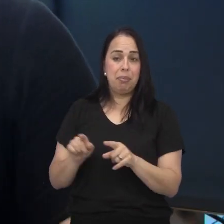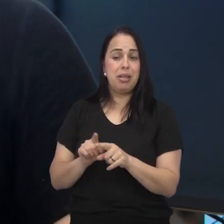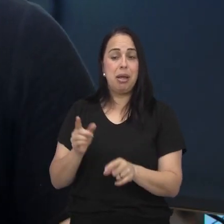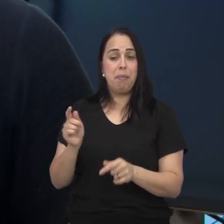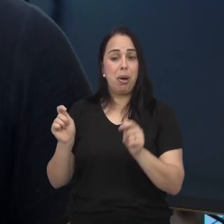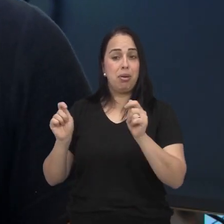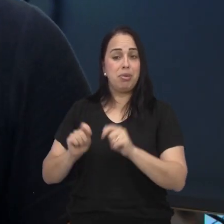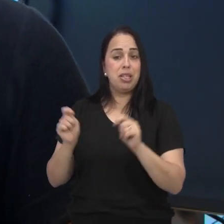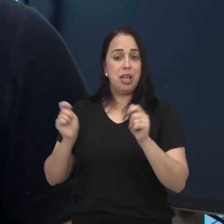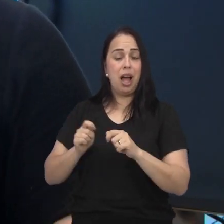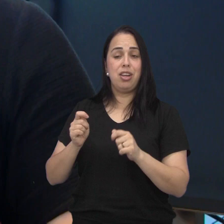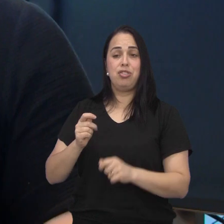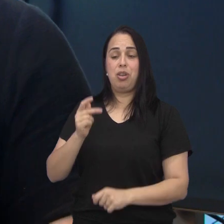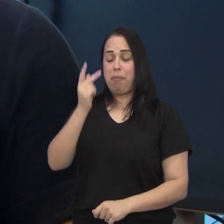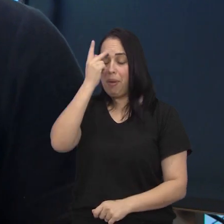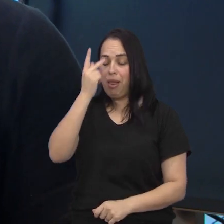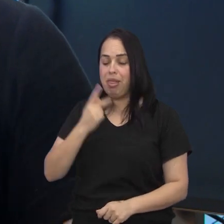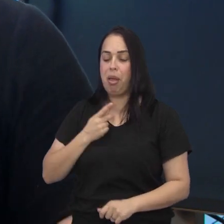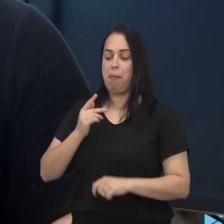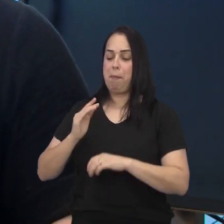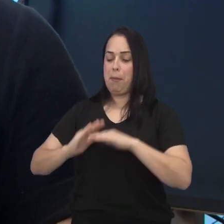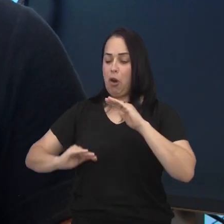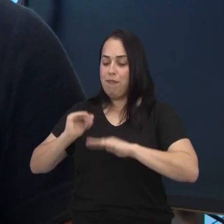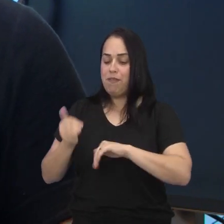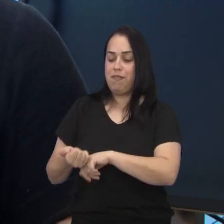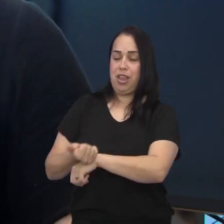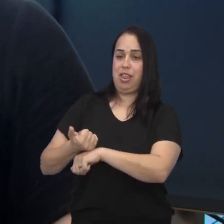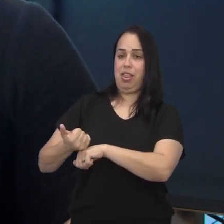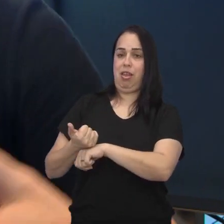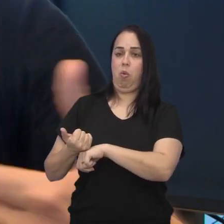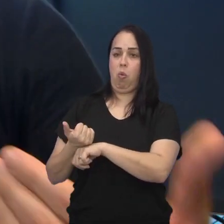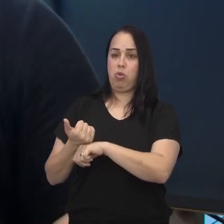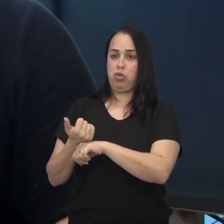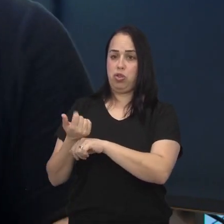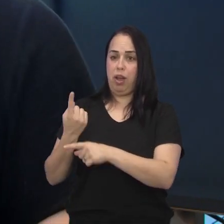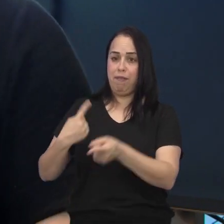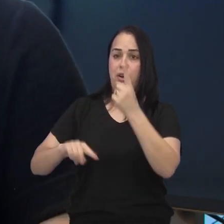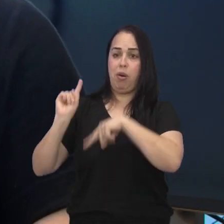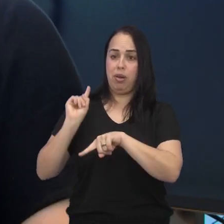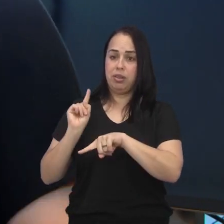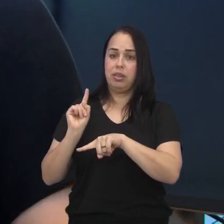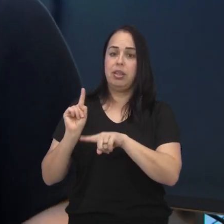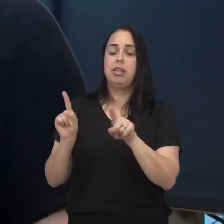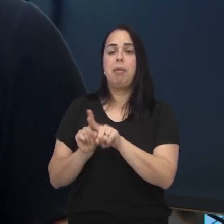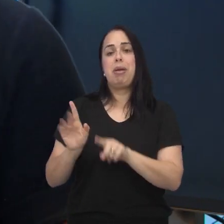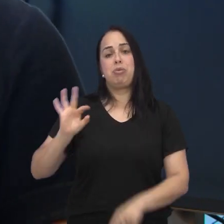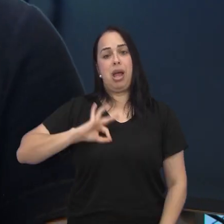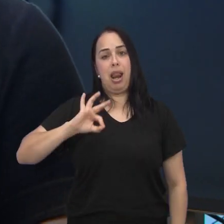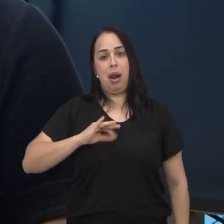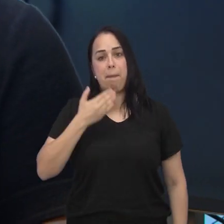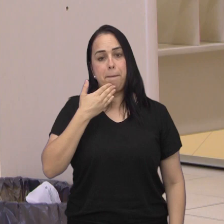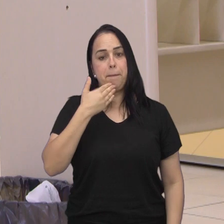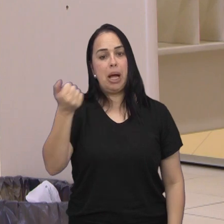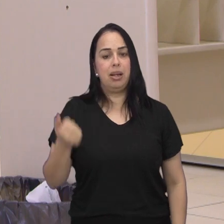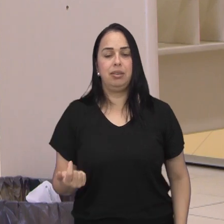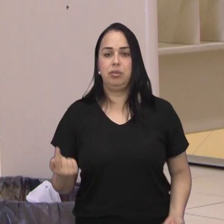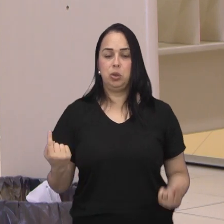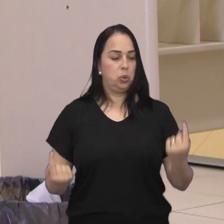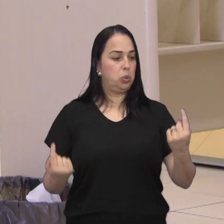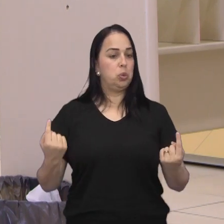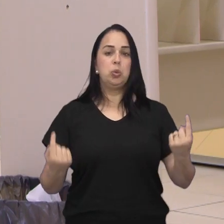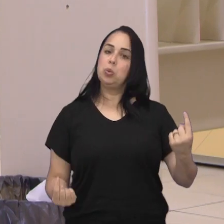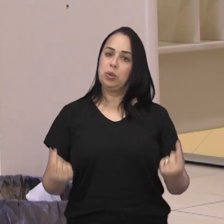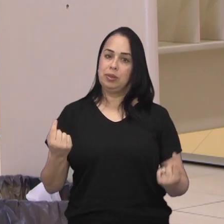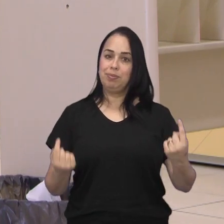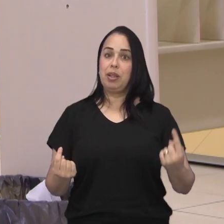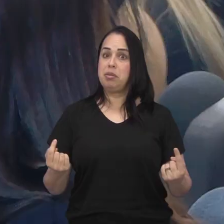E também outras possibilidades de crescimento pessoal, profissional, né? E também oportunidades, melhorias talvez de salário. Os dois